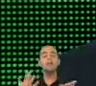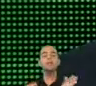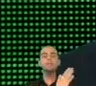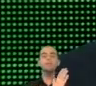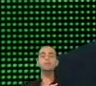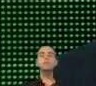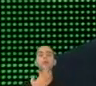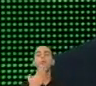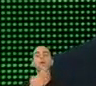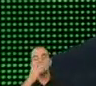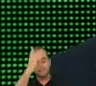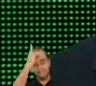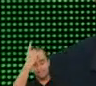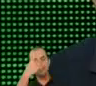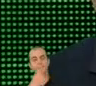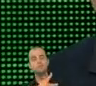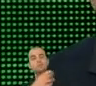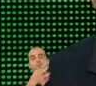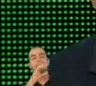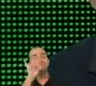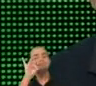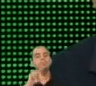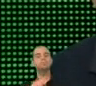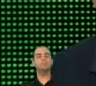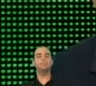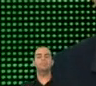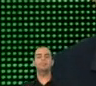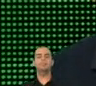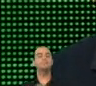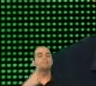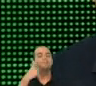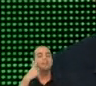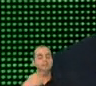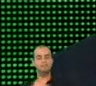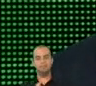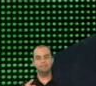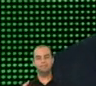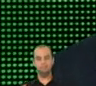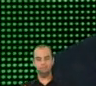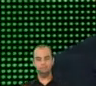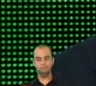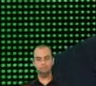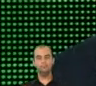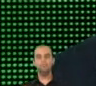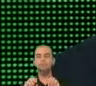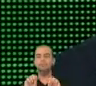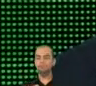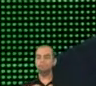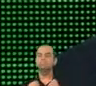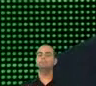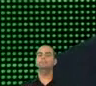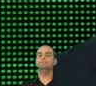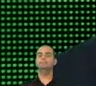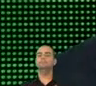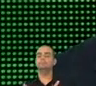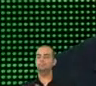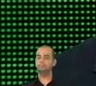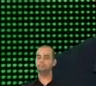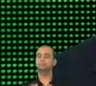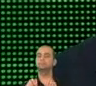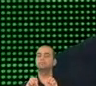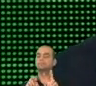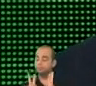pelo Bechá, perguntar quais são as suas ideias e propostas concretas no caso da saúde, no caso